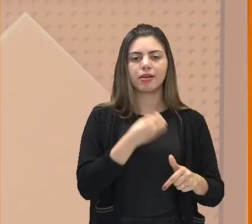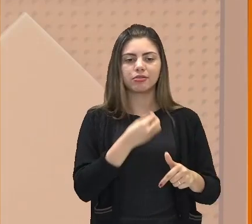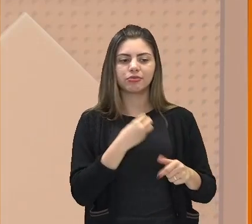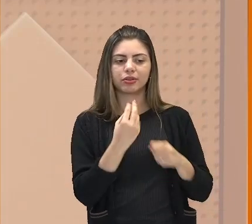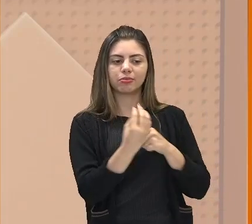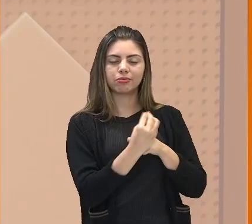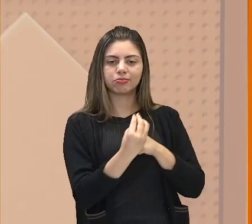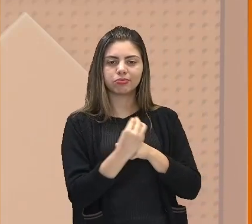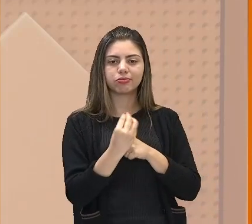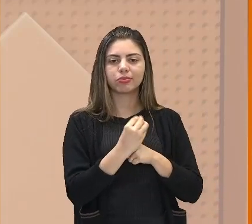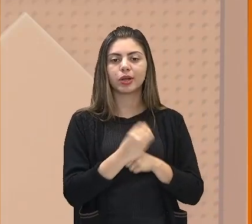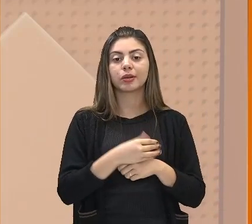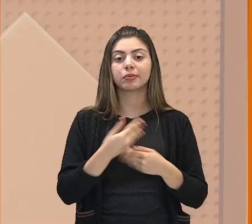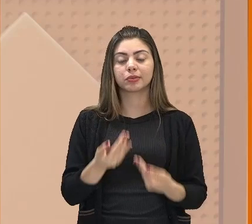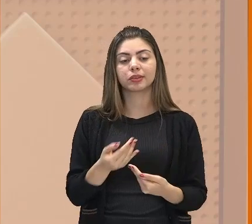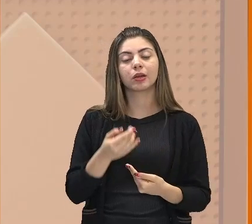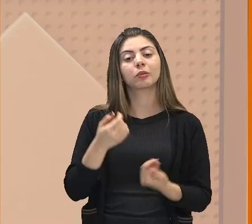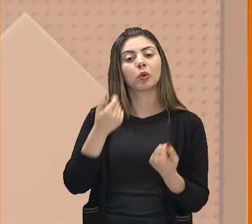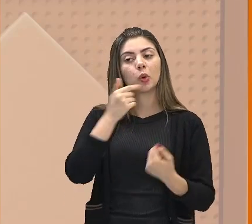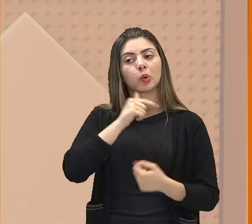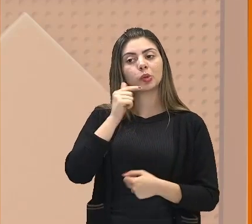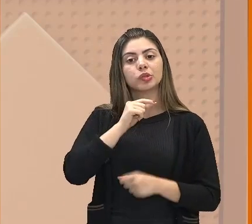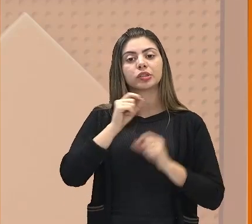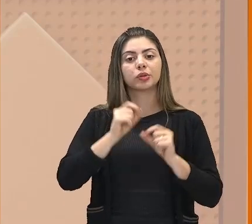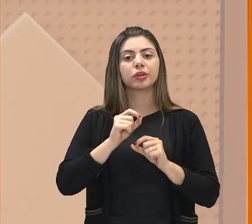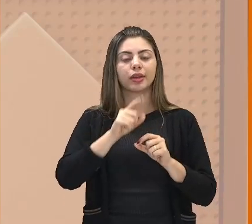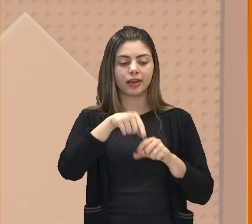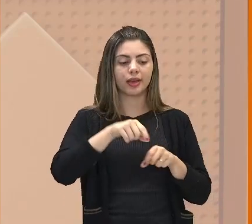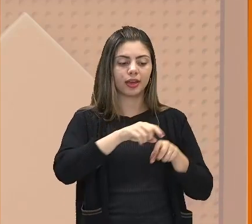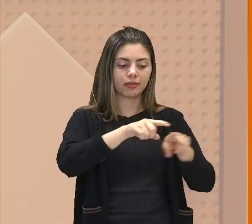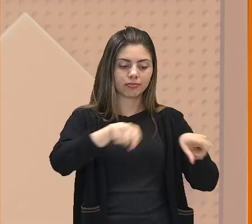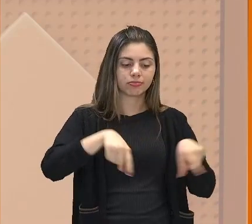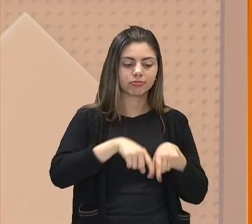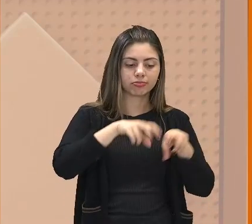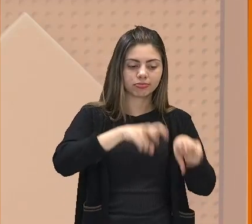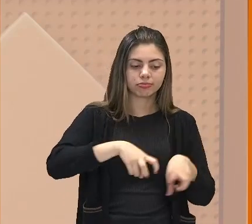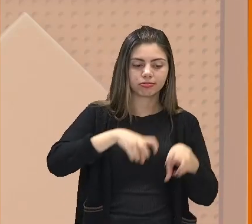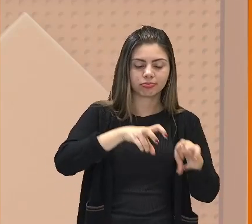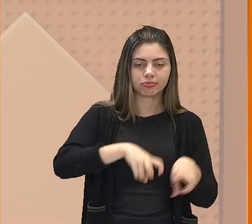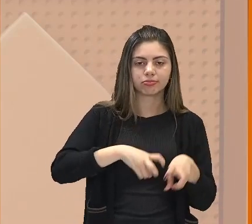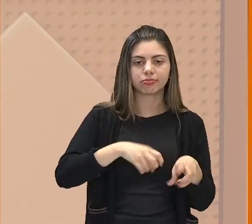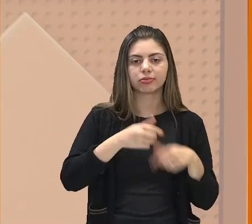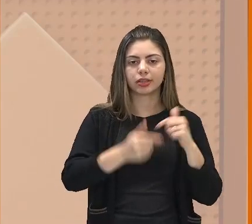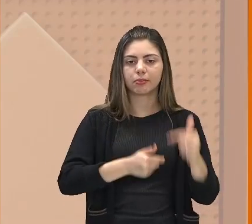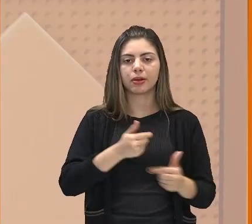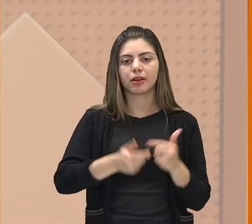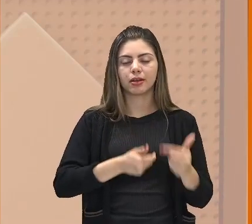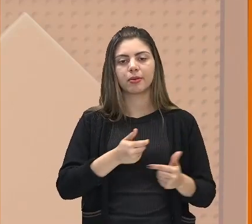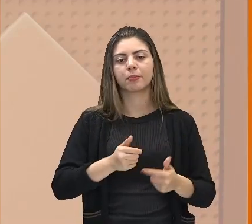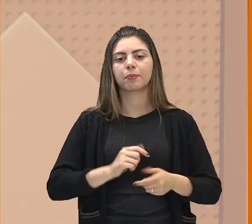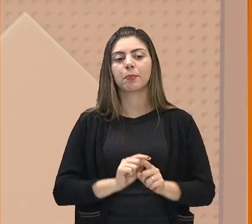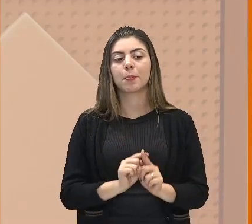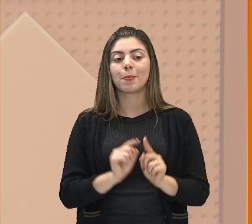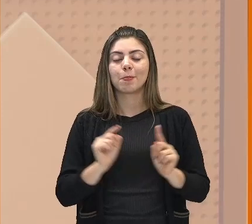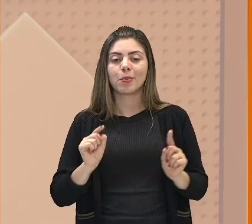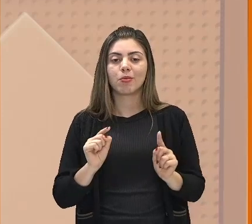poderia ser alcançado pelo trabalho nos seringais. Só que não houve ali uma política,